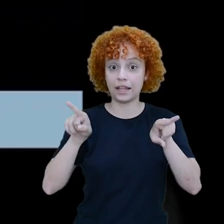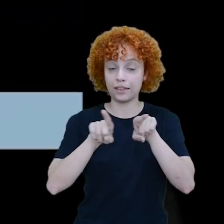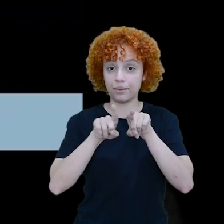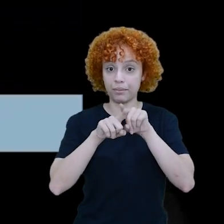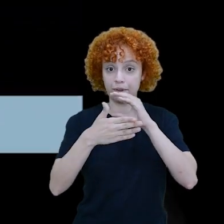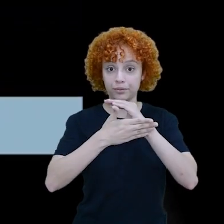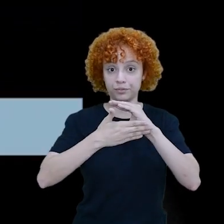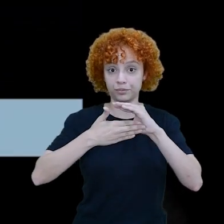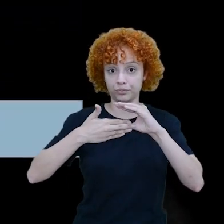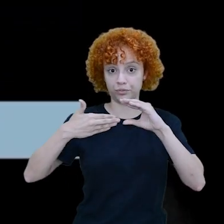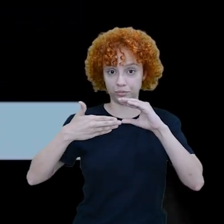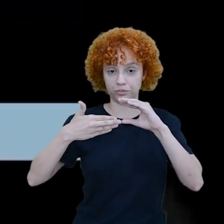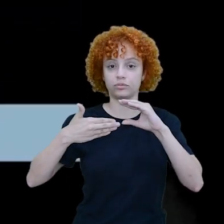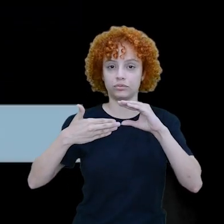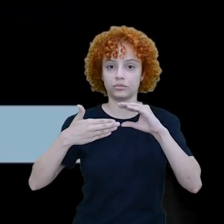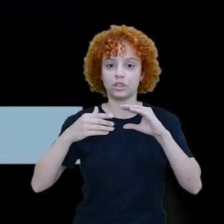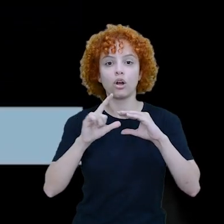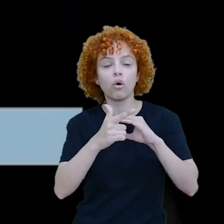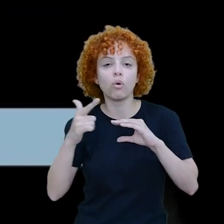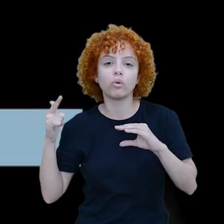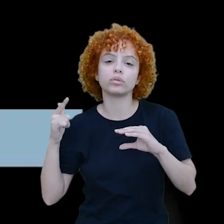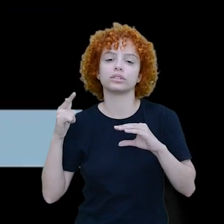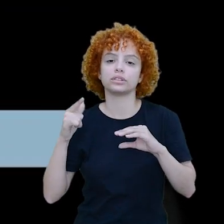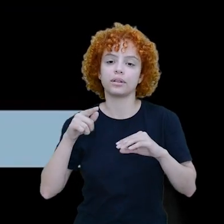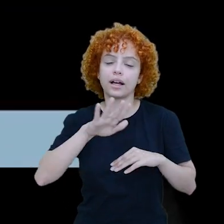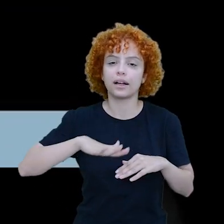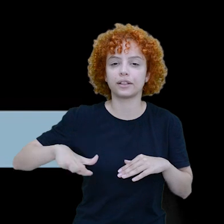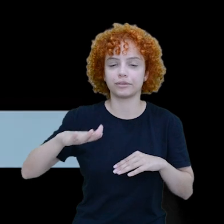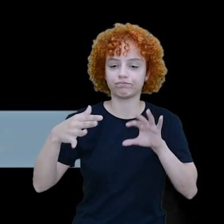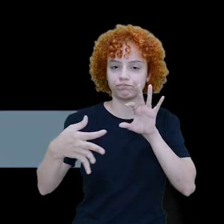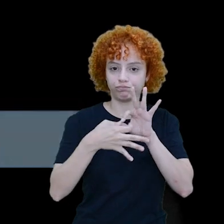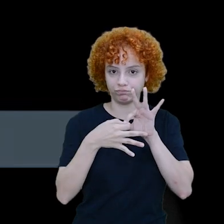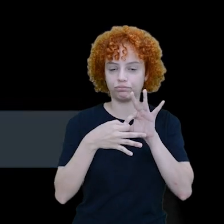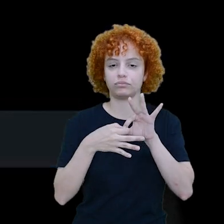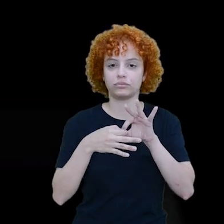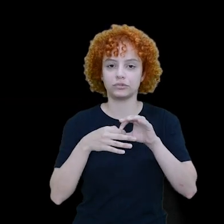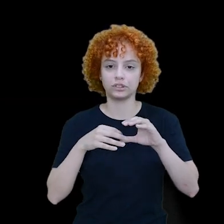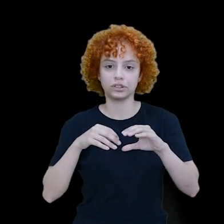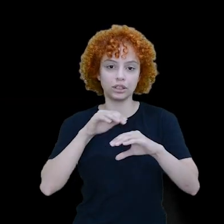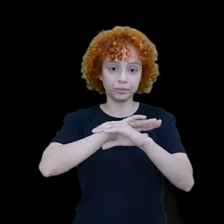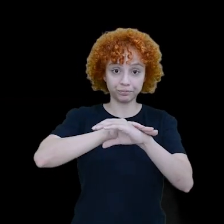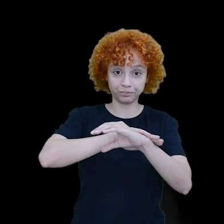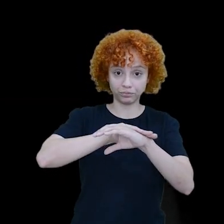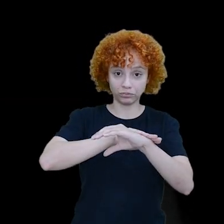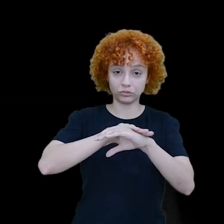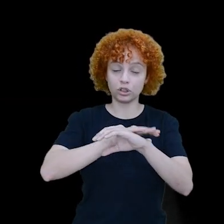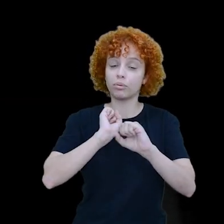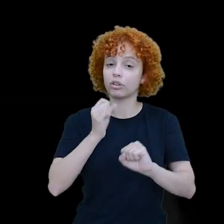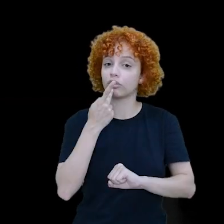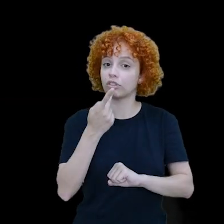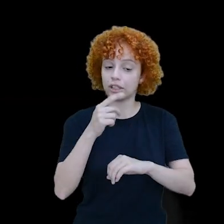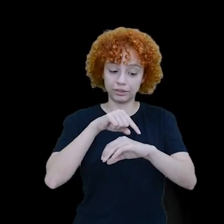córtex parietal e também com o lobo temporal para outras atividades integradoras. Então, sobre o